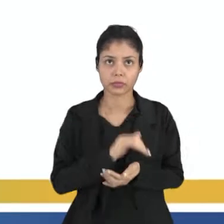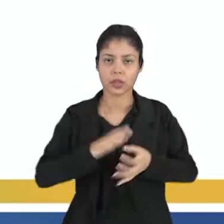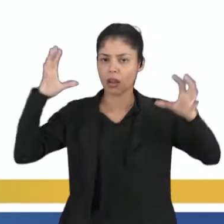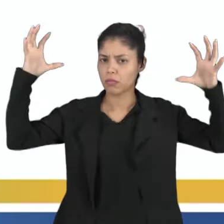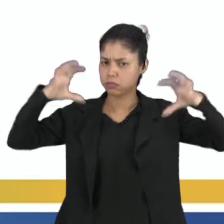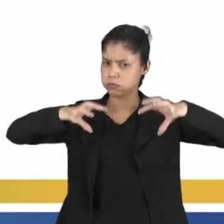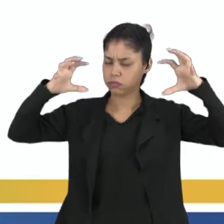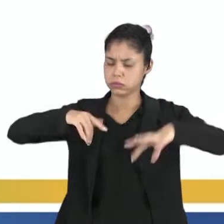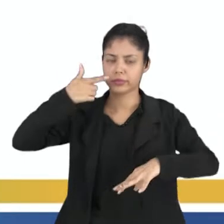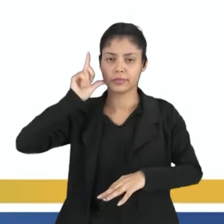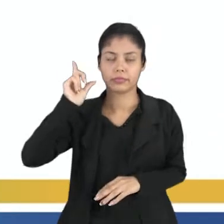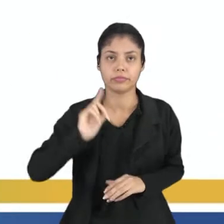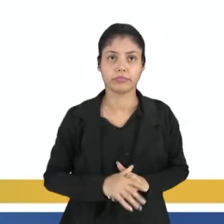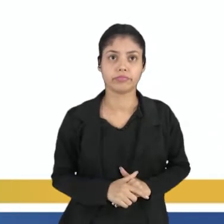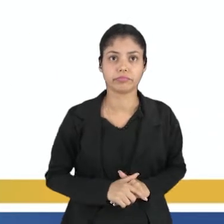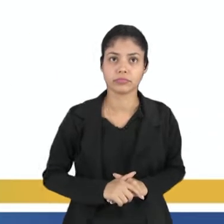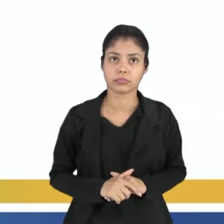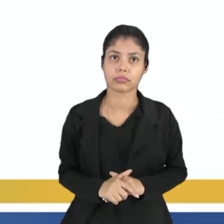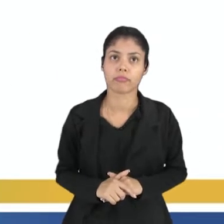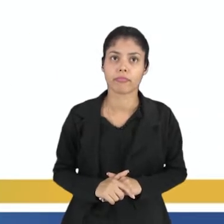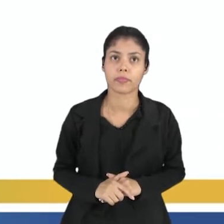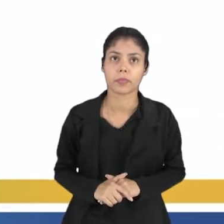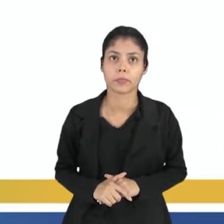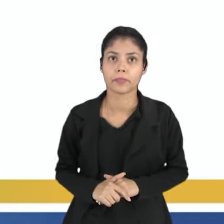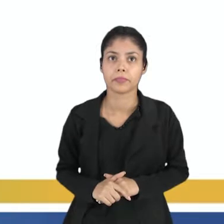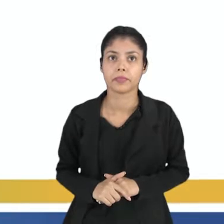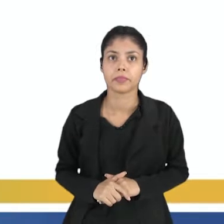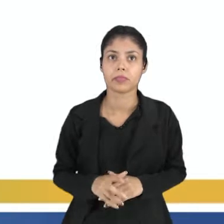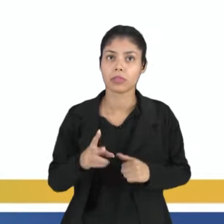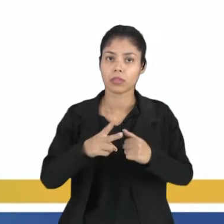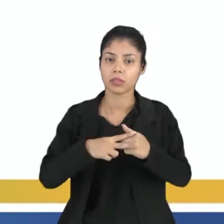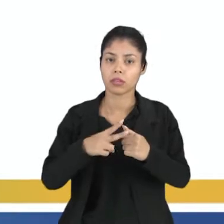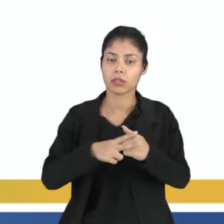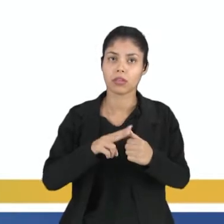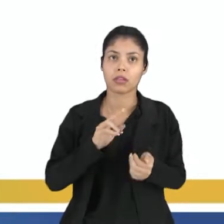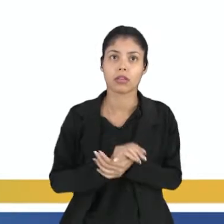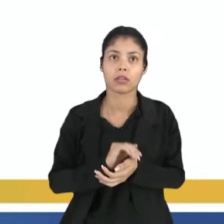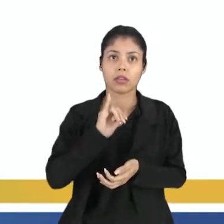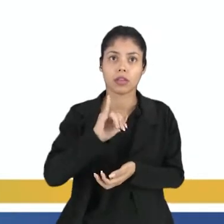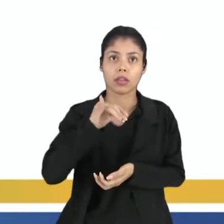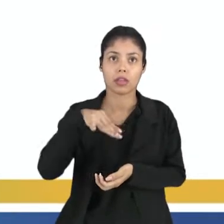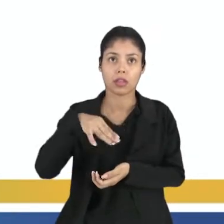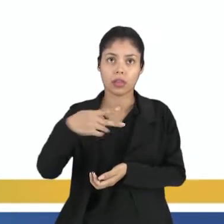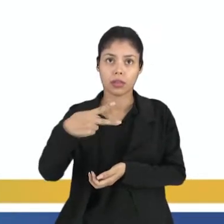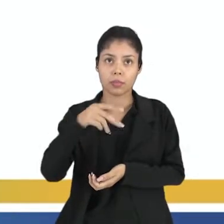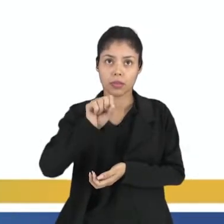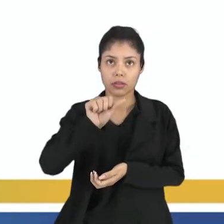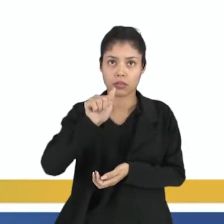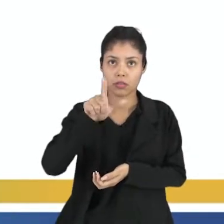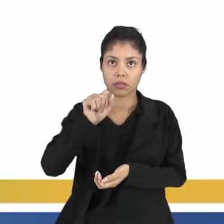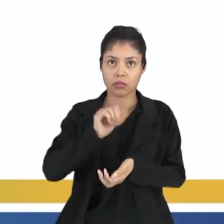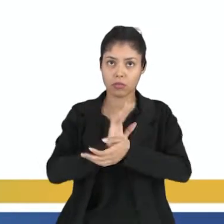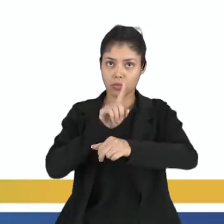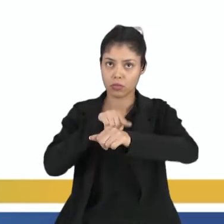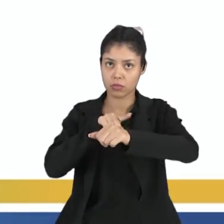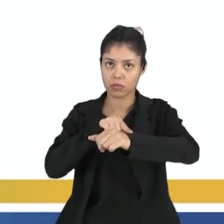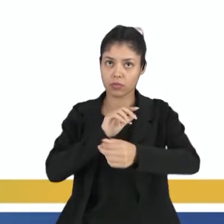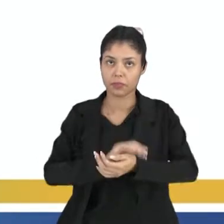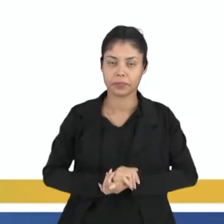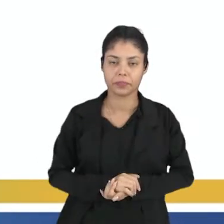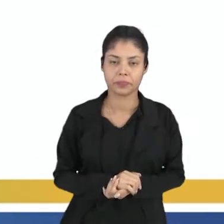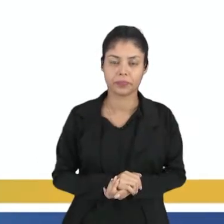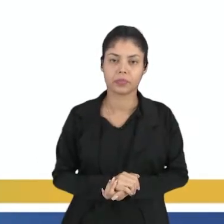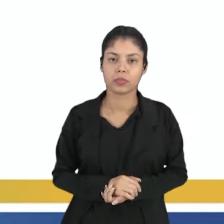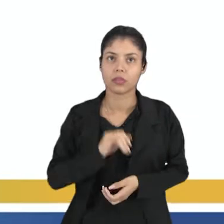exemplos. Choveu muito ontem. Choveu é um verbo impessoal, que indica tempo, então ele seria um